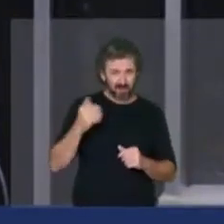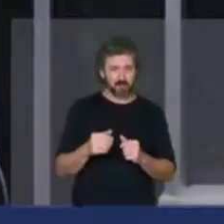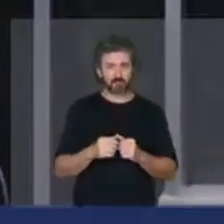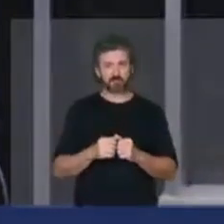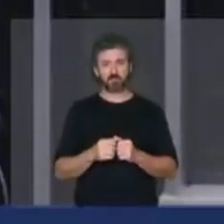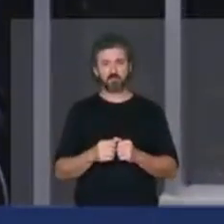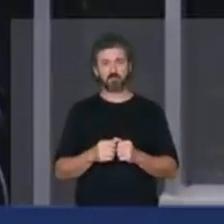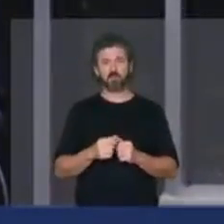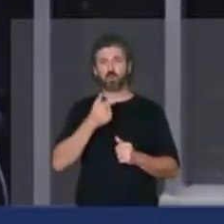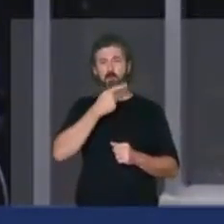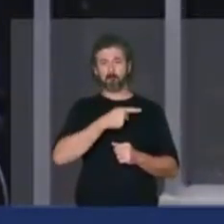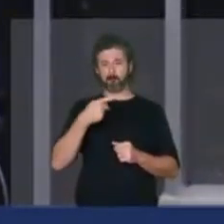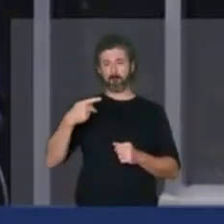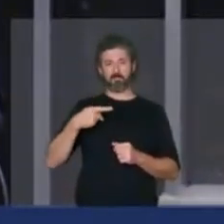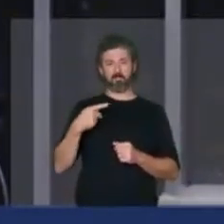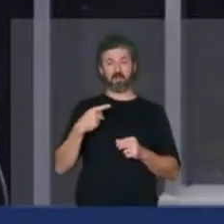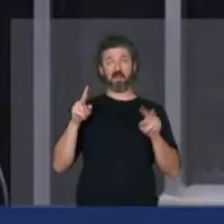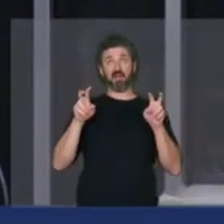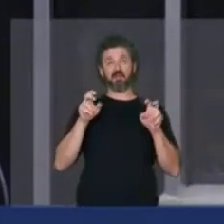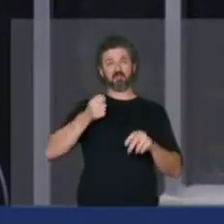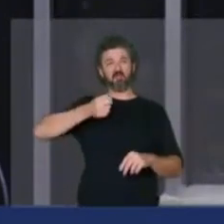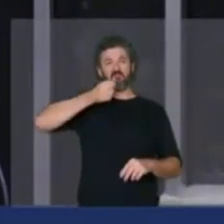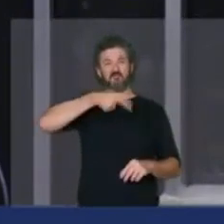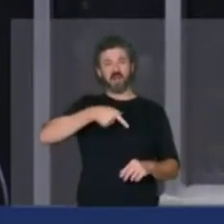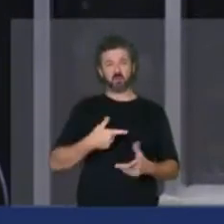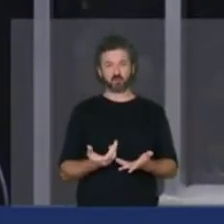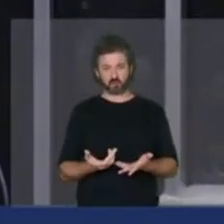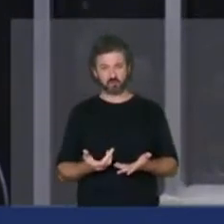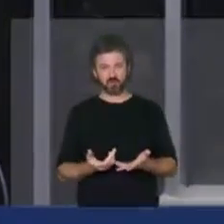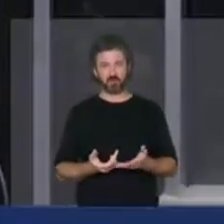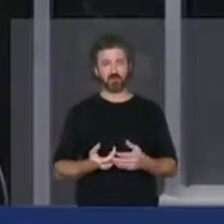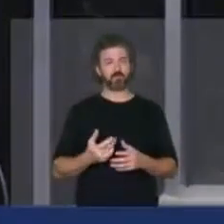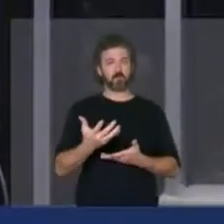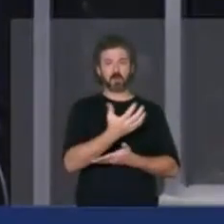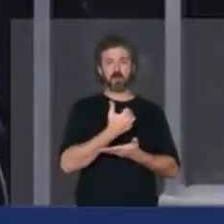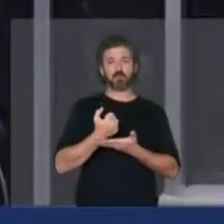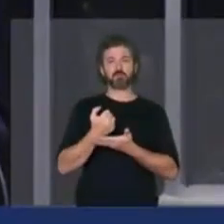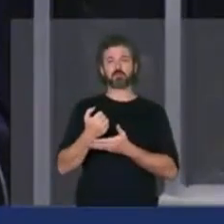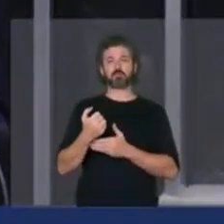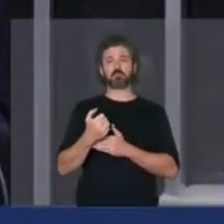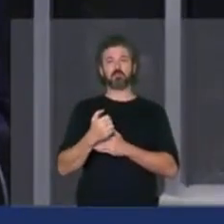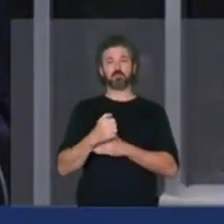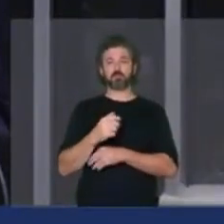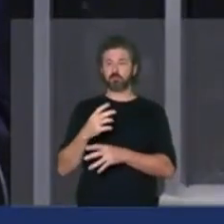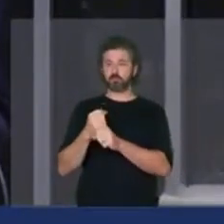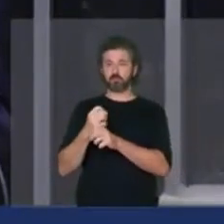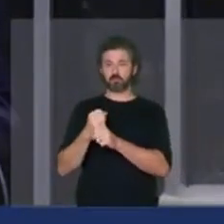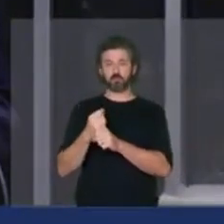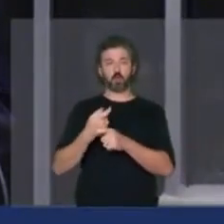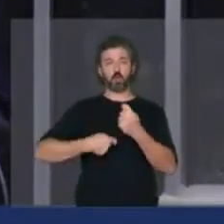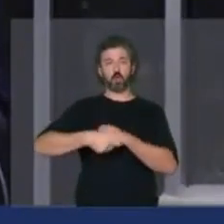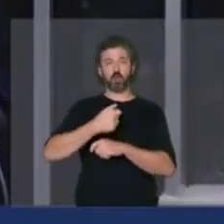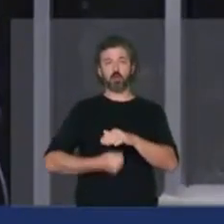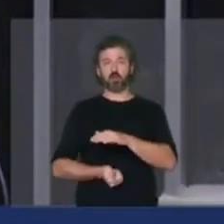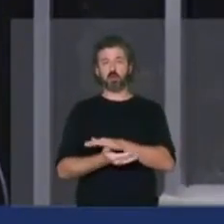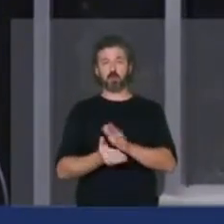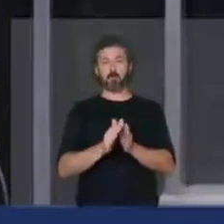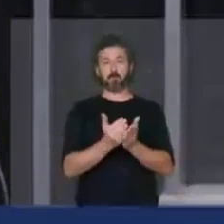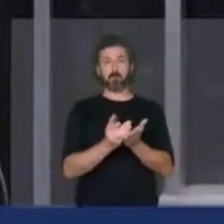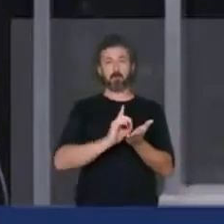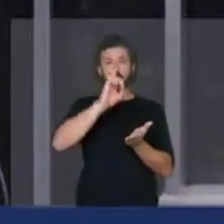falsos pastores ou pastores de Araque que estavam lá distribuindo, inclusive, orçamento em troca de bíblias e assim por